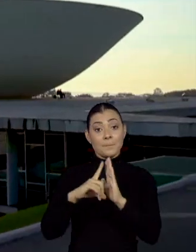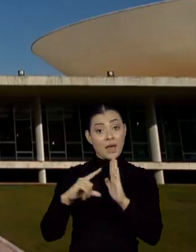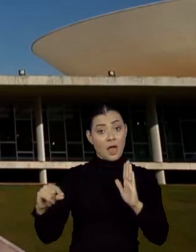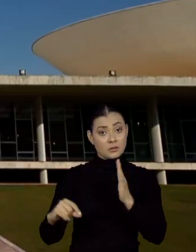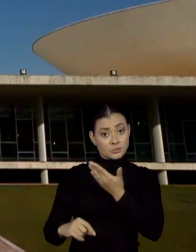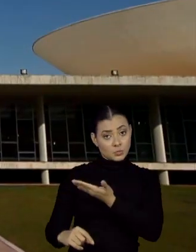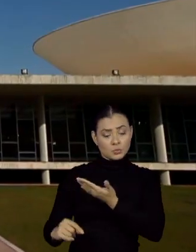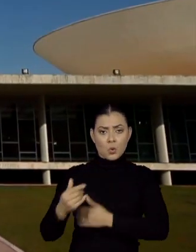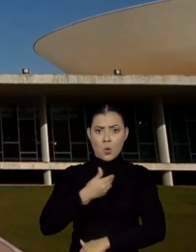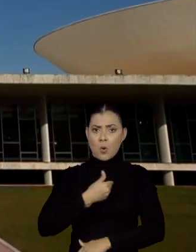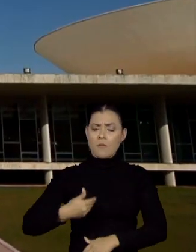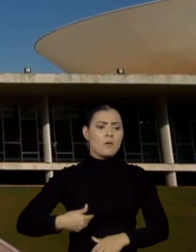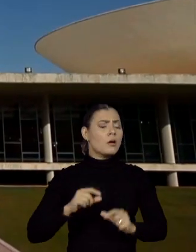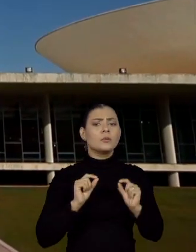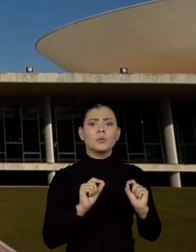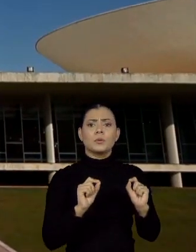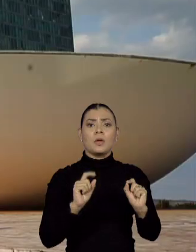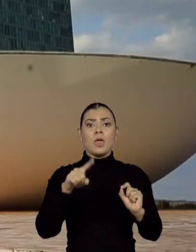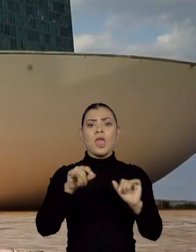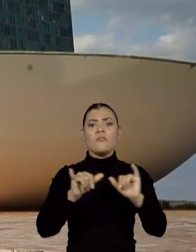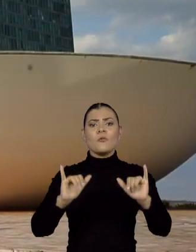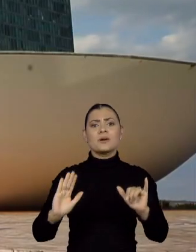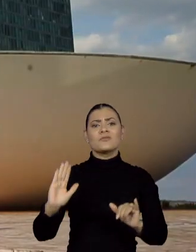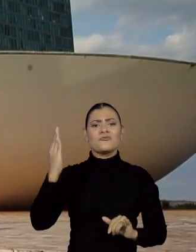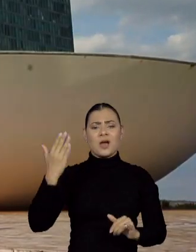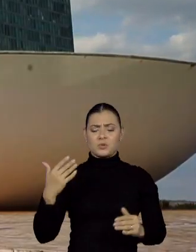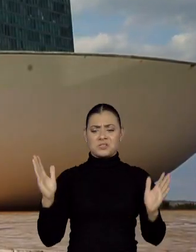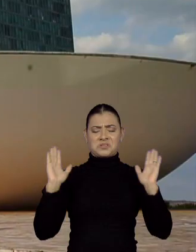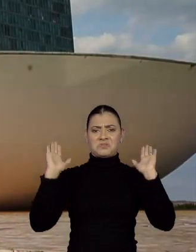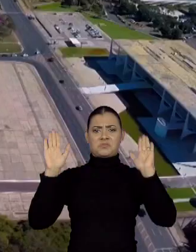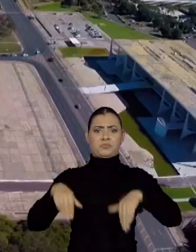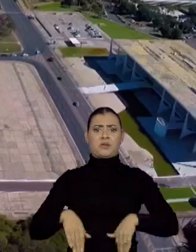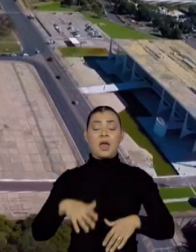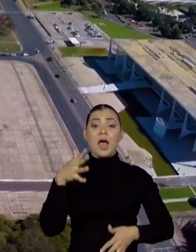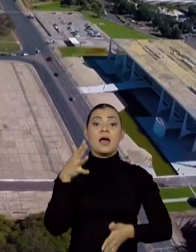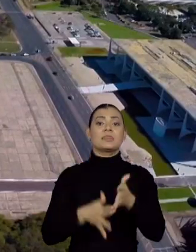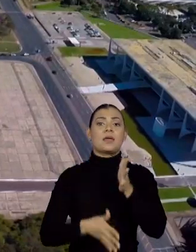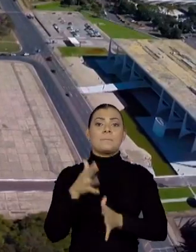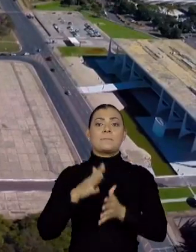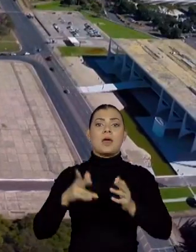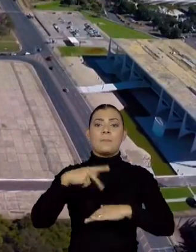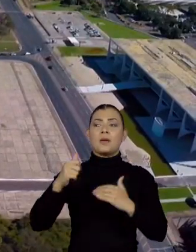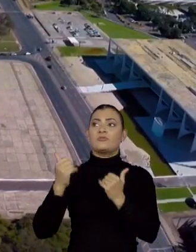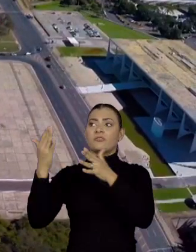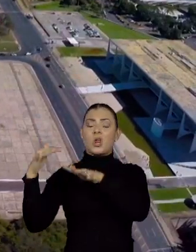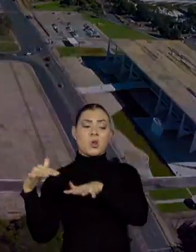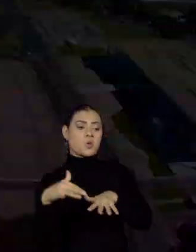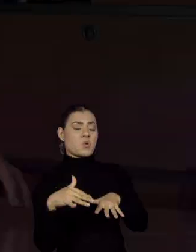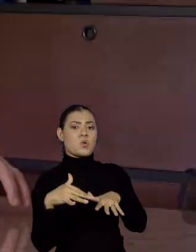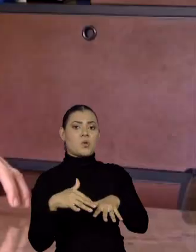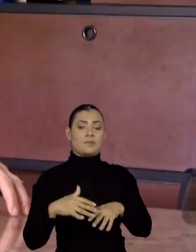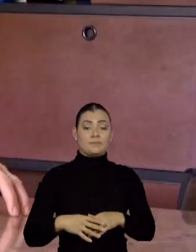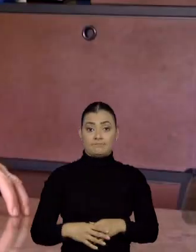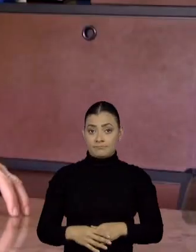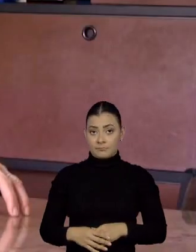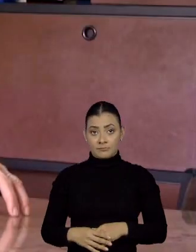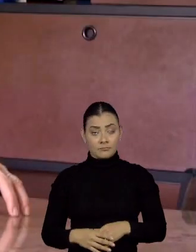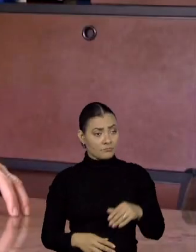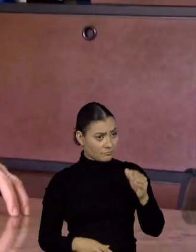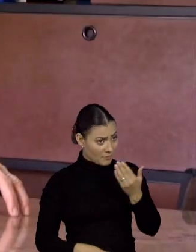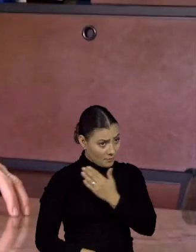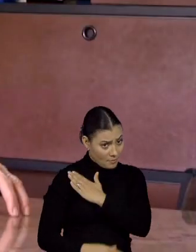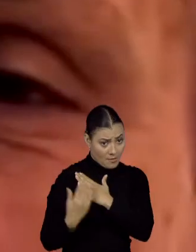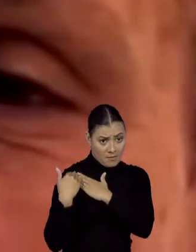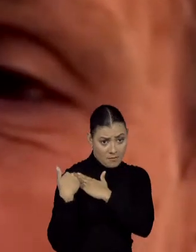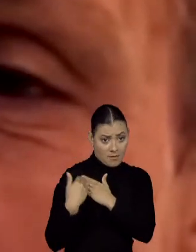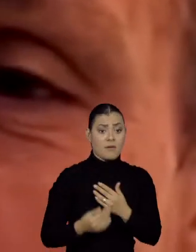Planalto afirmou que a informação era falsa e atrapalhava a imagem do Brasil no exterior. Galvão